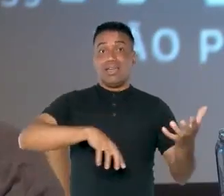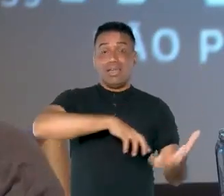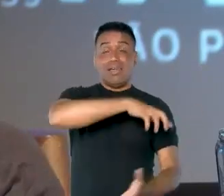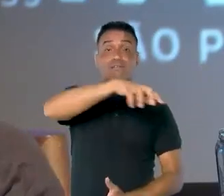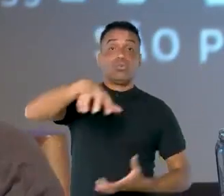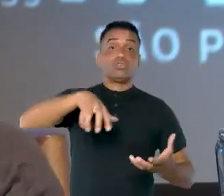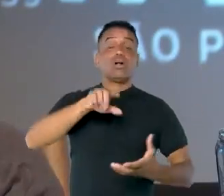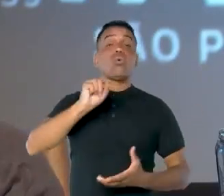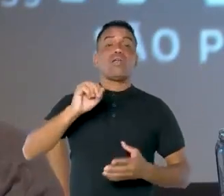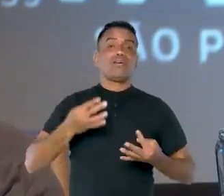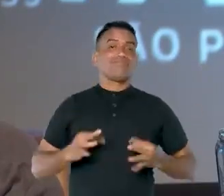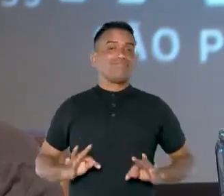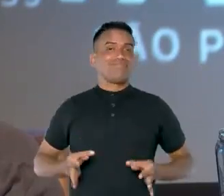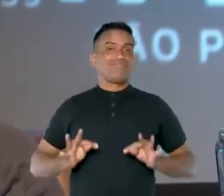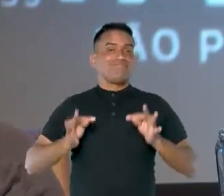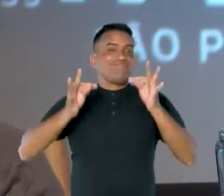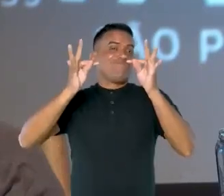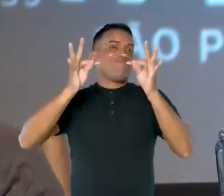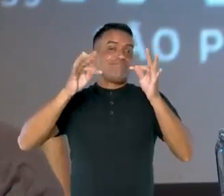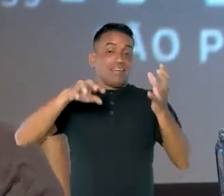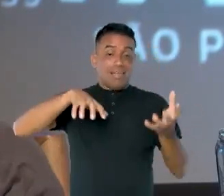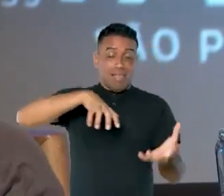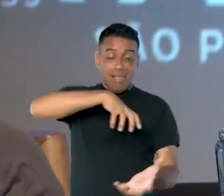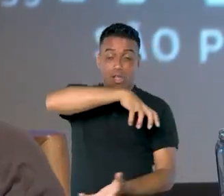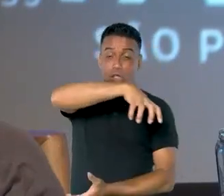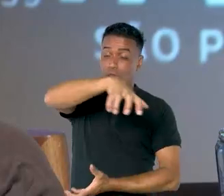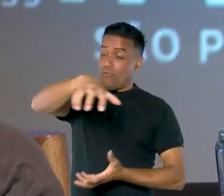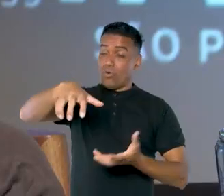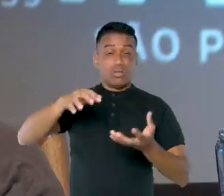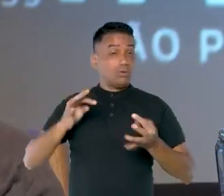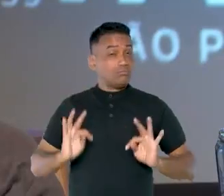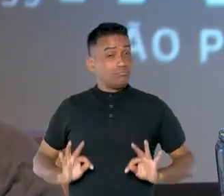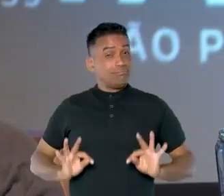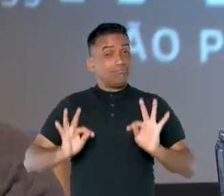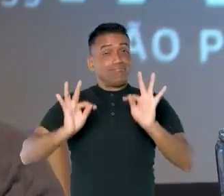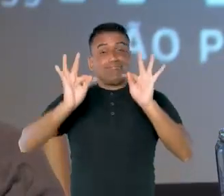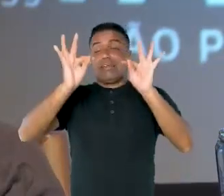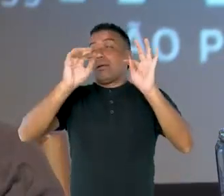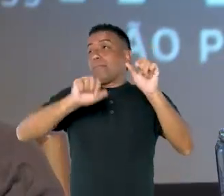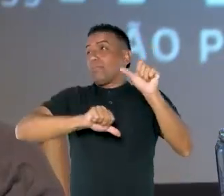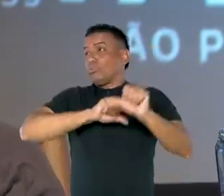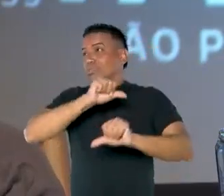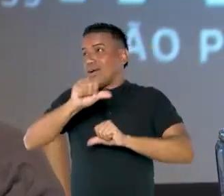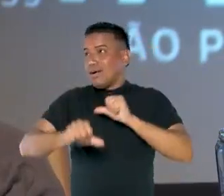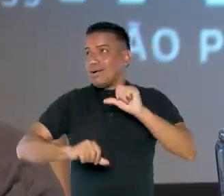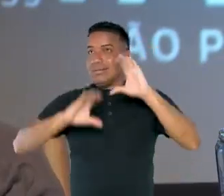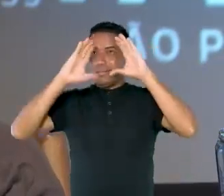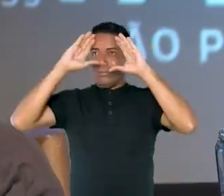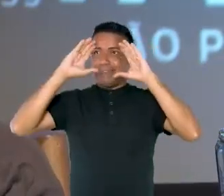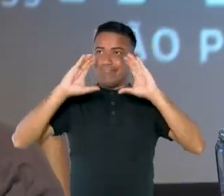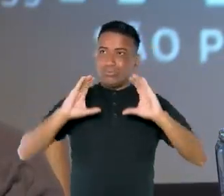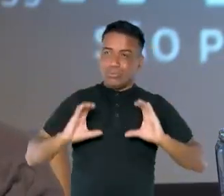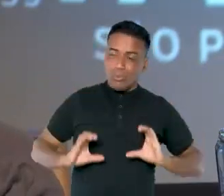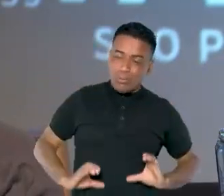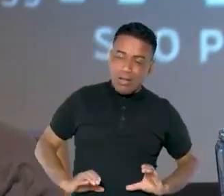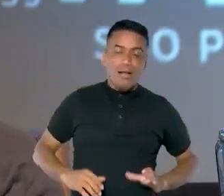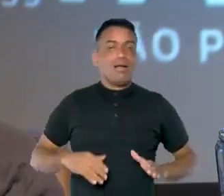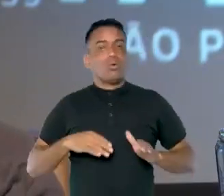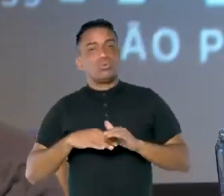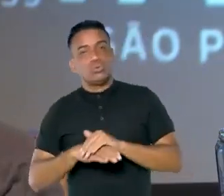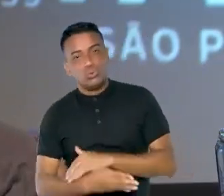digital, tá? Uma revolução que está transformando todos os caminhos, todos os métodos